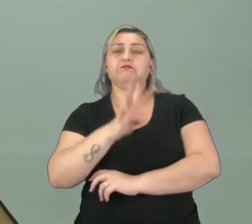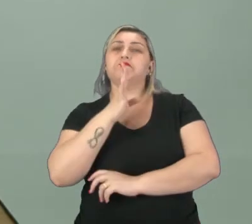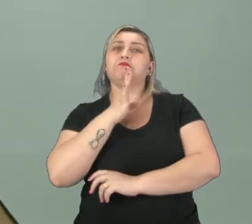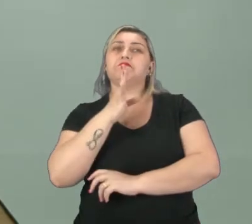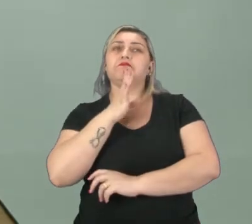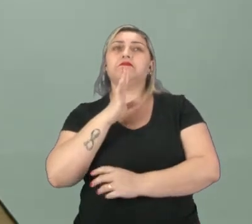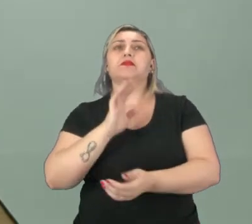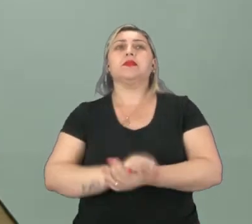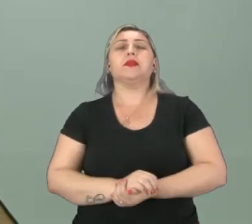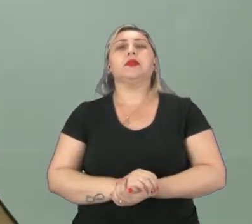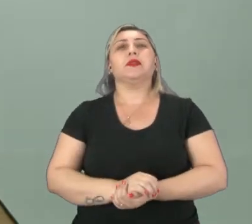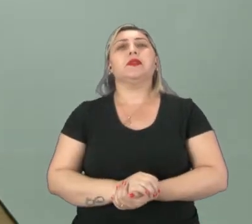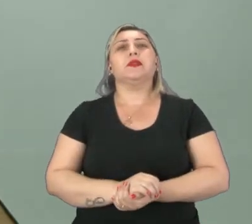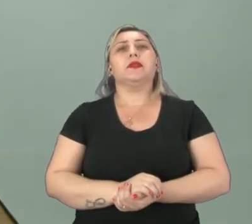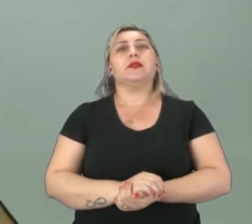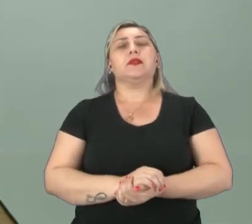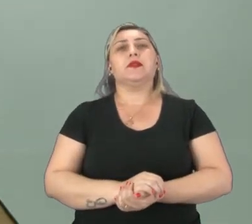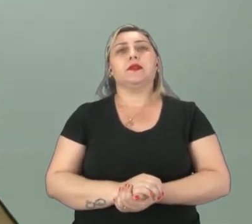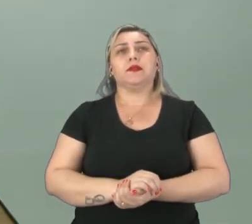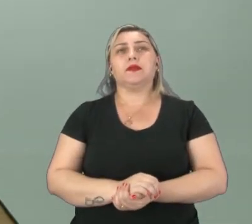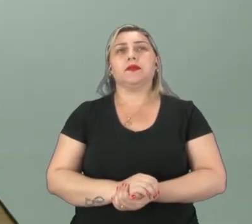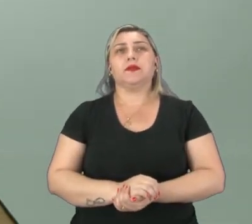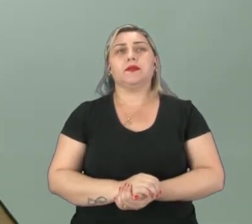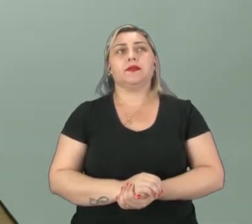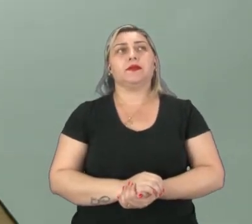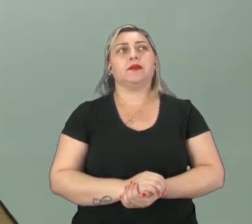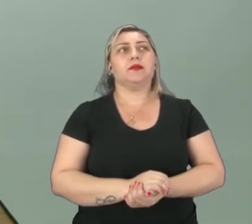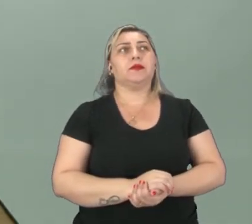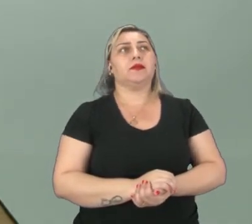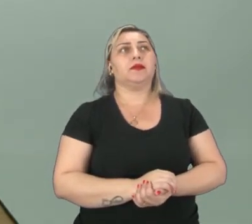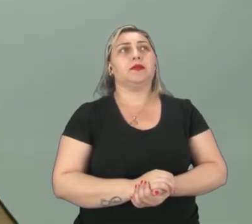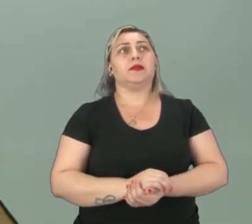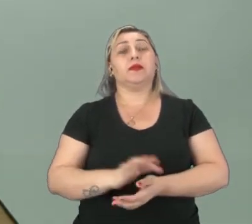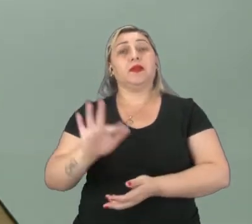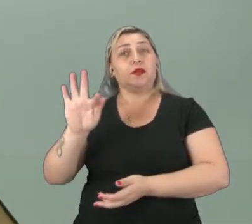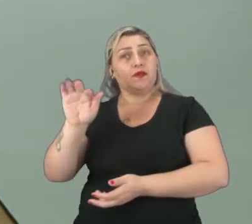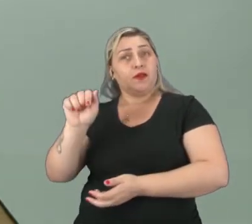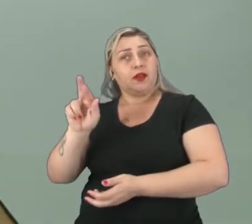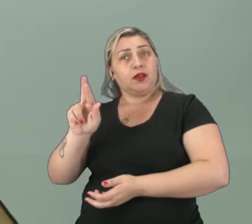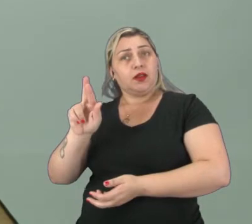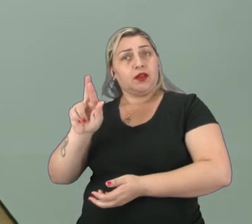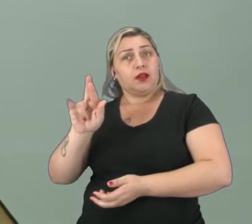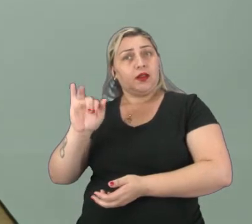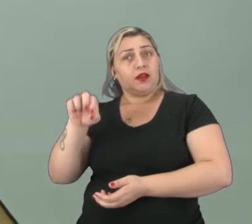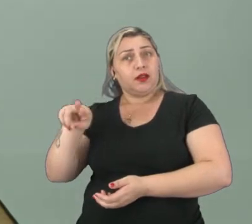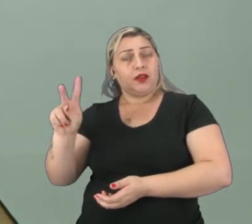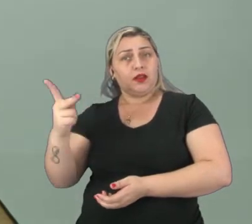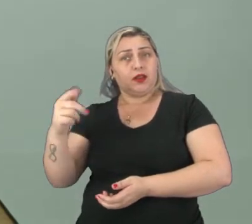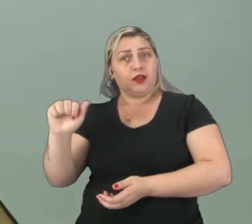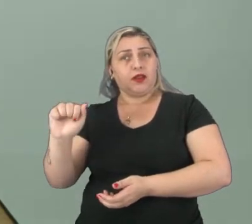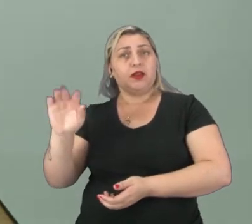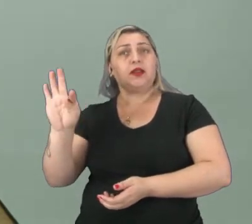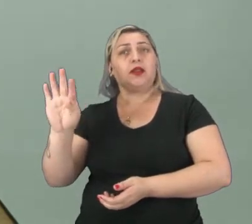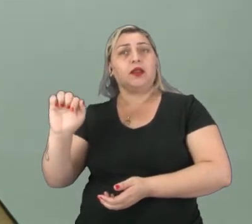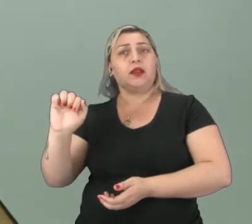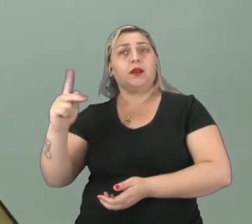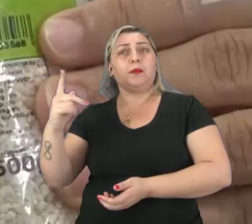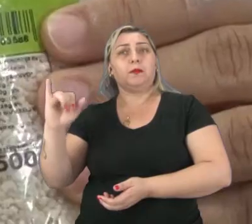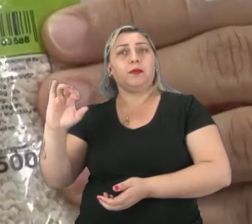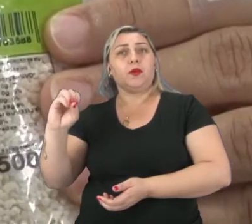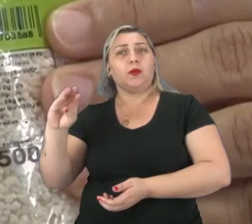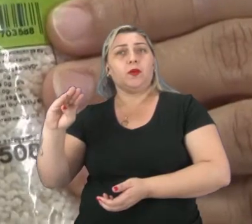nosso, né? Que é o mingau de banana acrescido da farinha de tapioca, que eu também trouxe para vocês